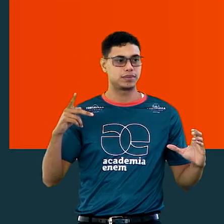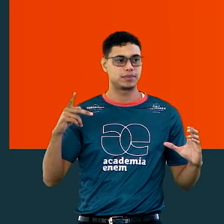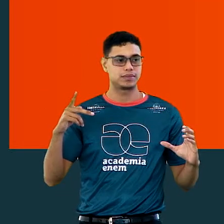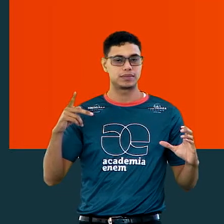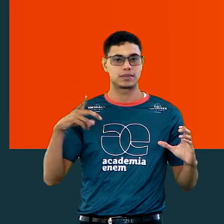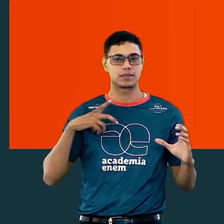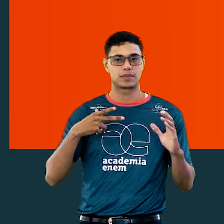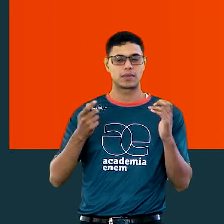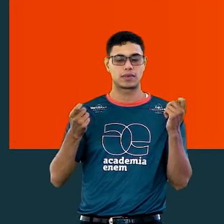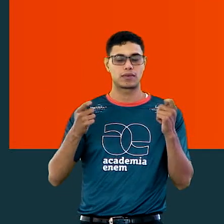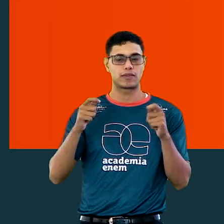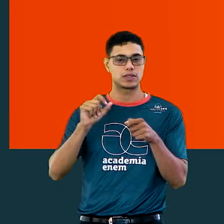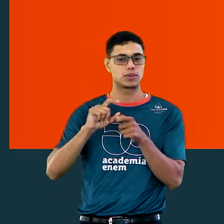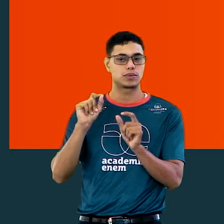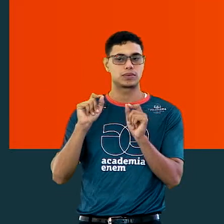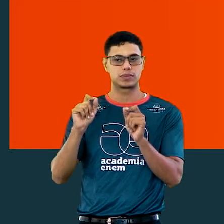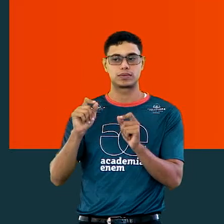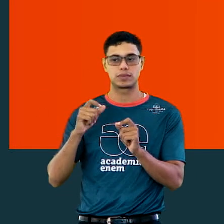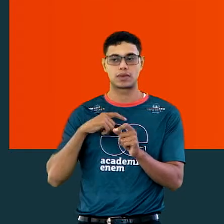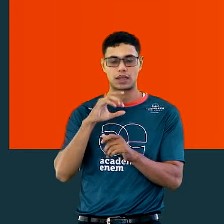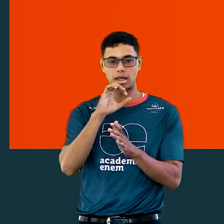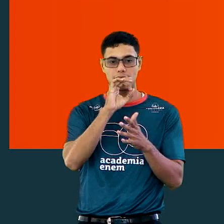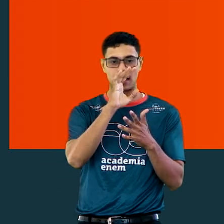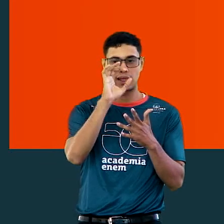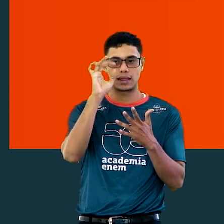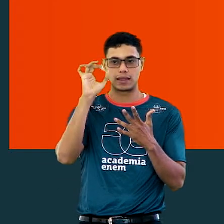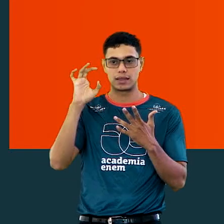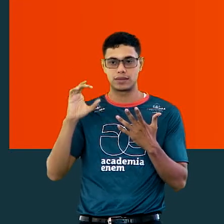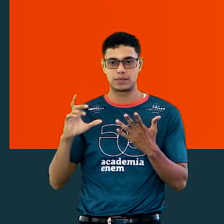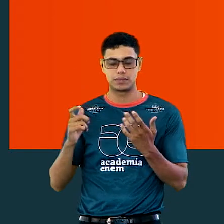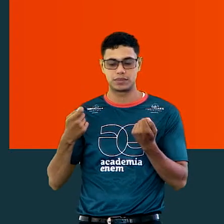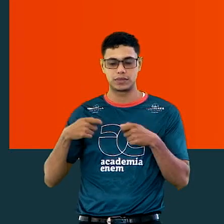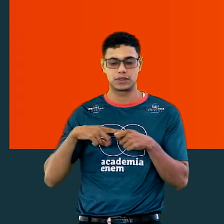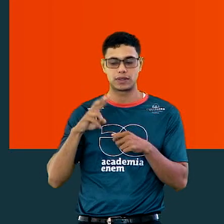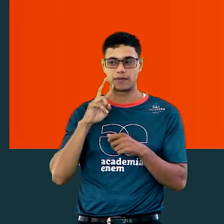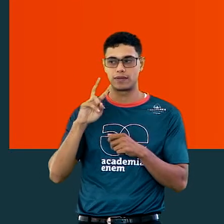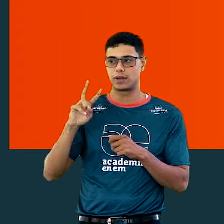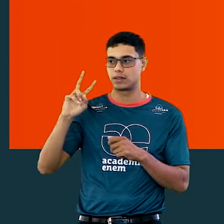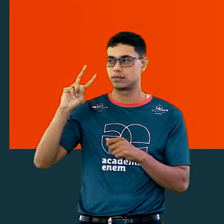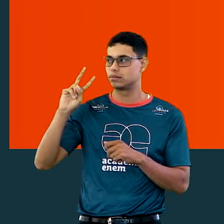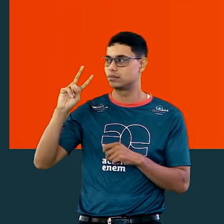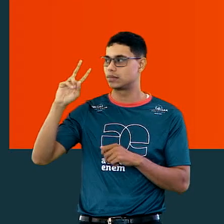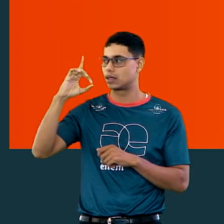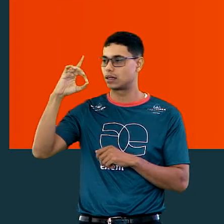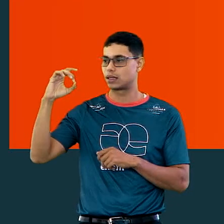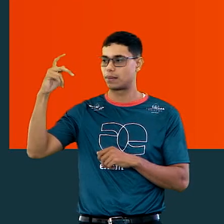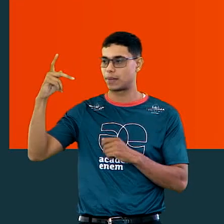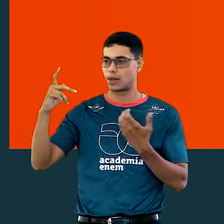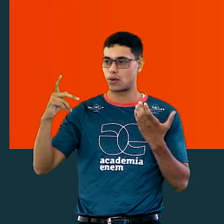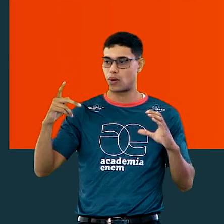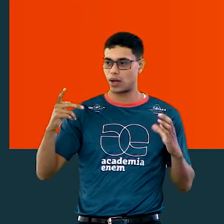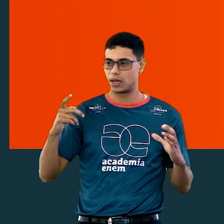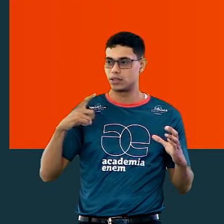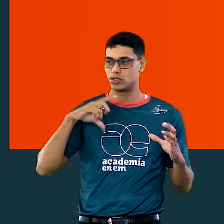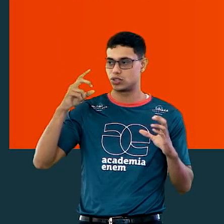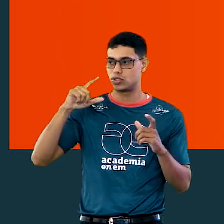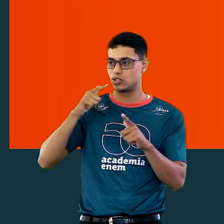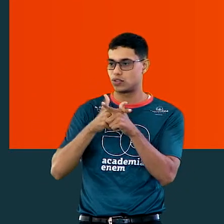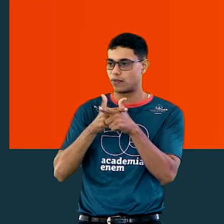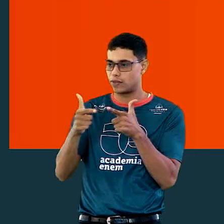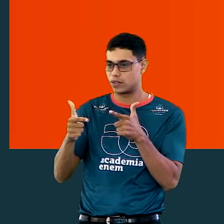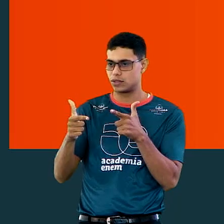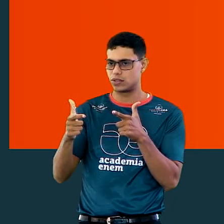que é que a gente vai fazer? Em cada uma das situações, vamos dividir a DDP pela corrente.